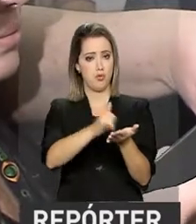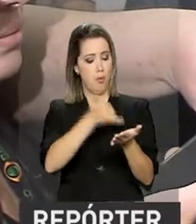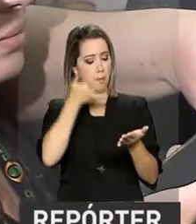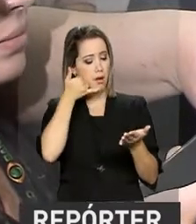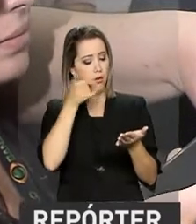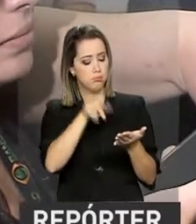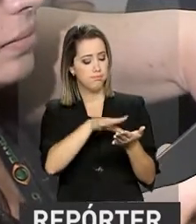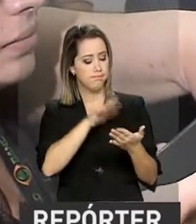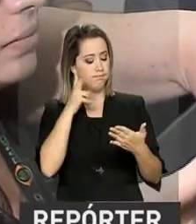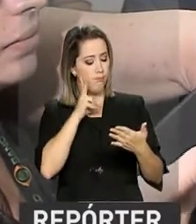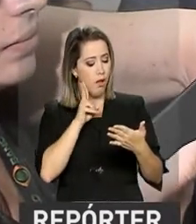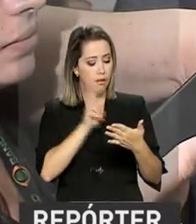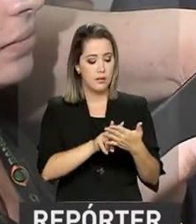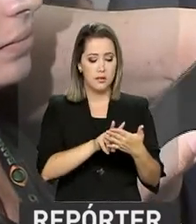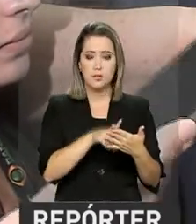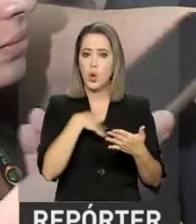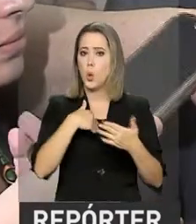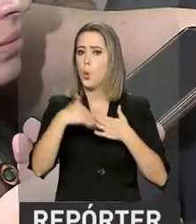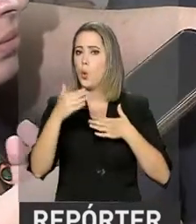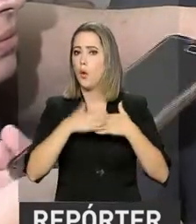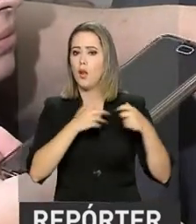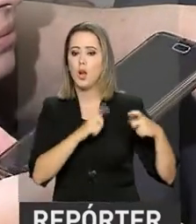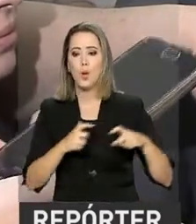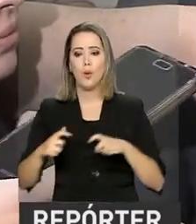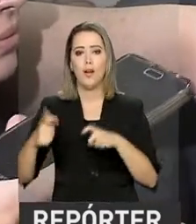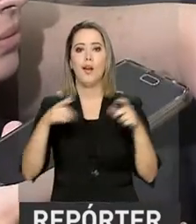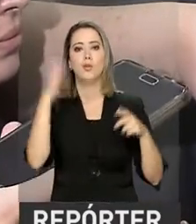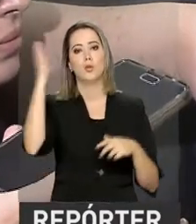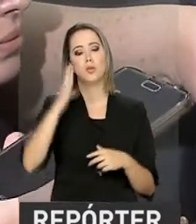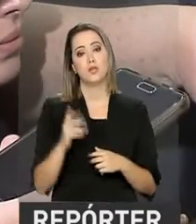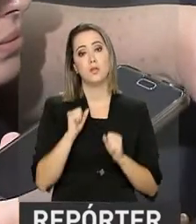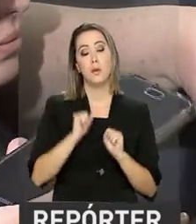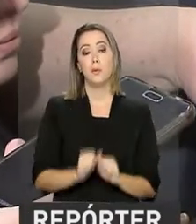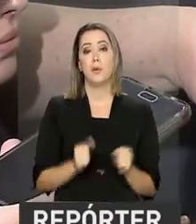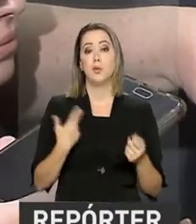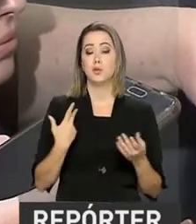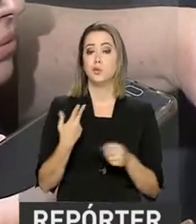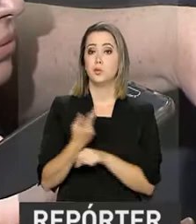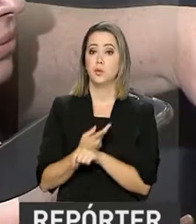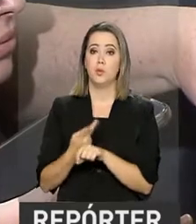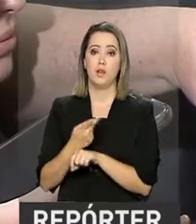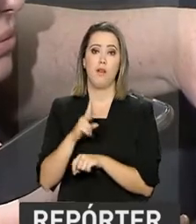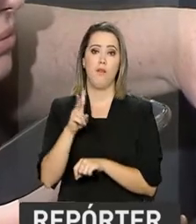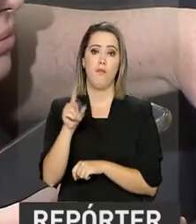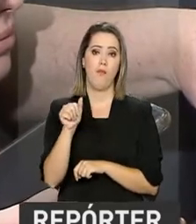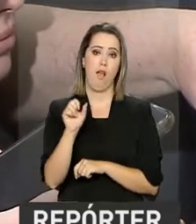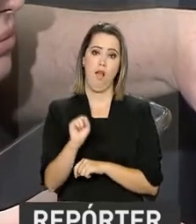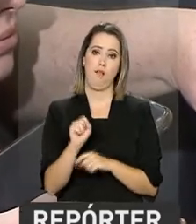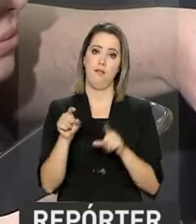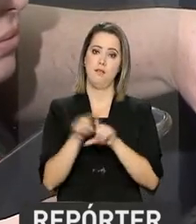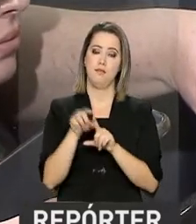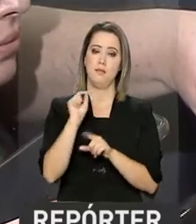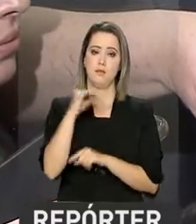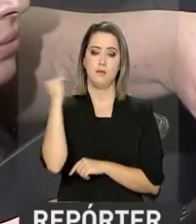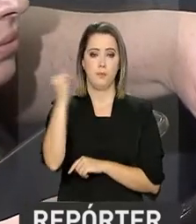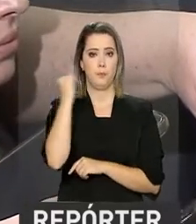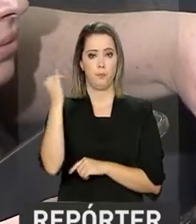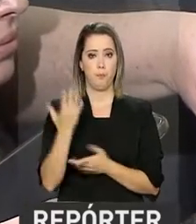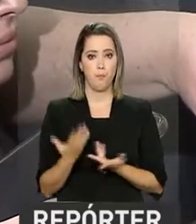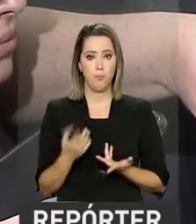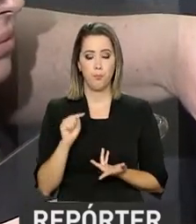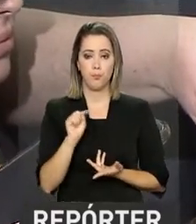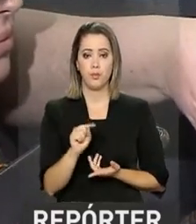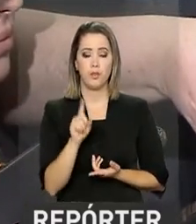aonde ele estiver em qualquer parte do brasil ele poderá ter acesso a informações importância